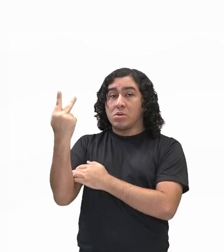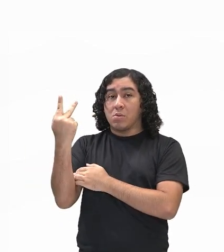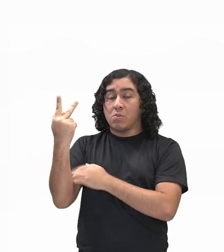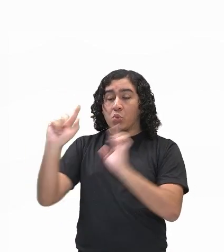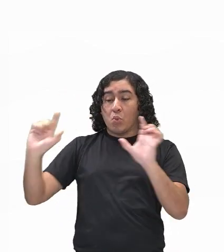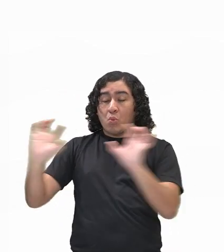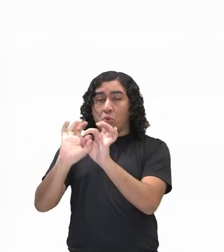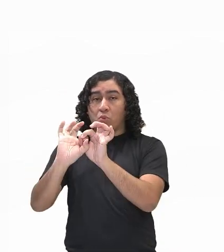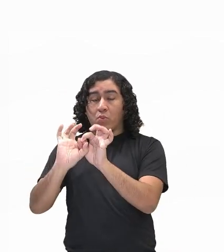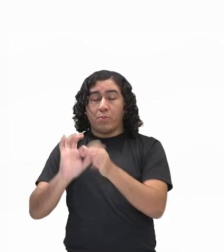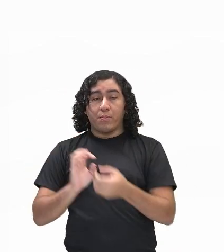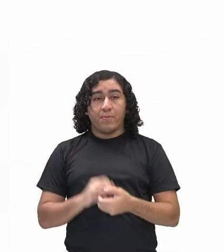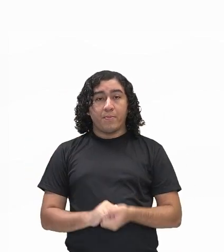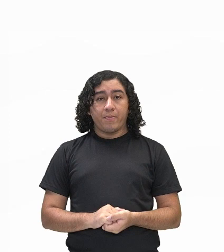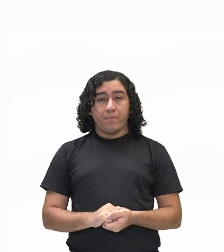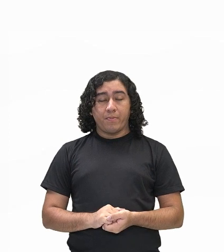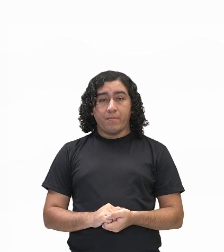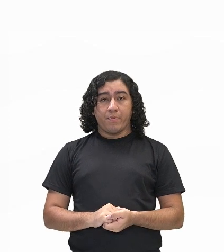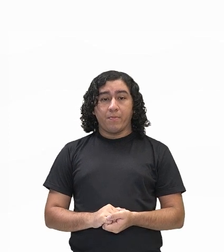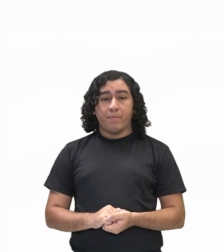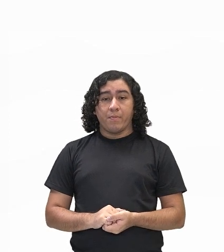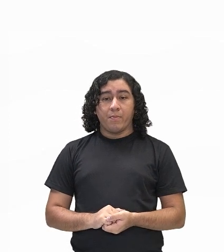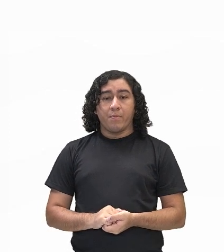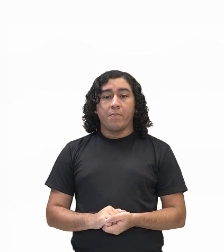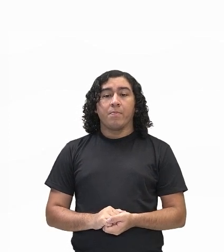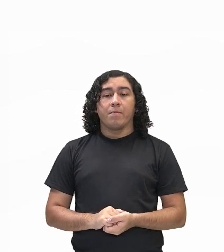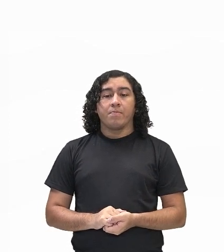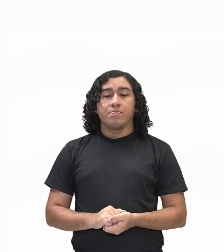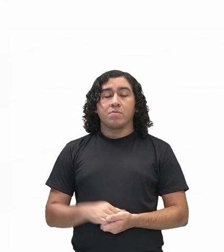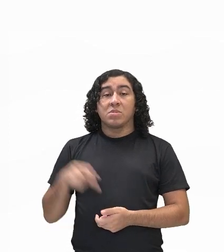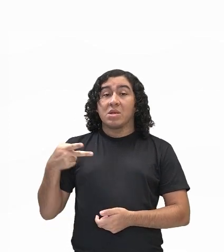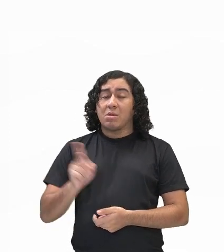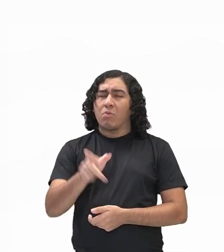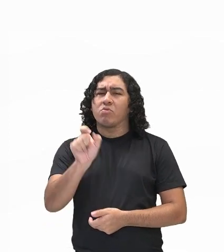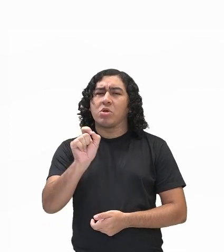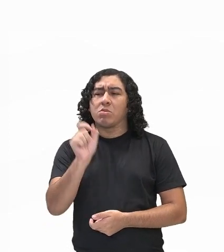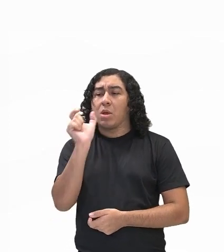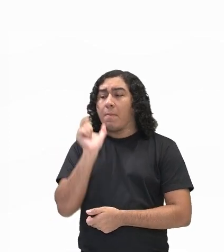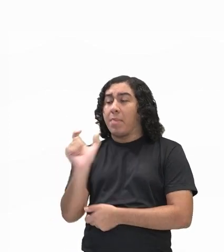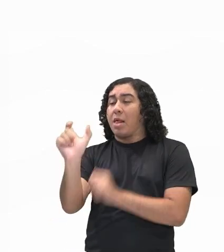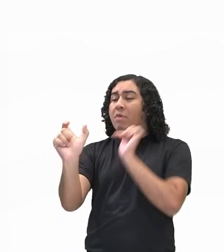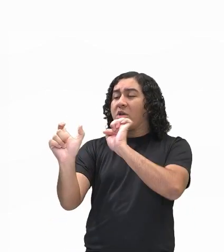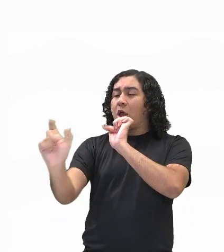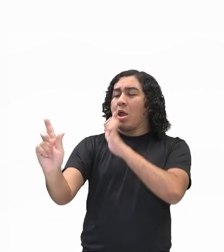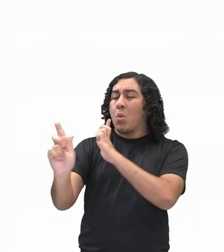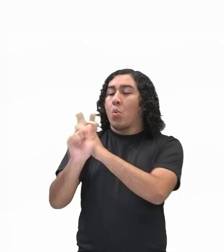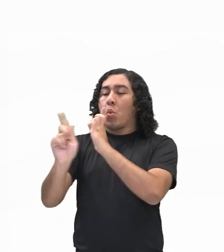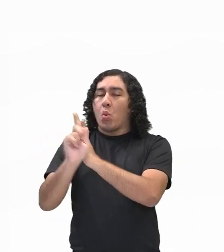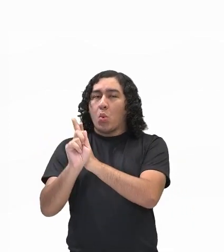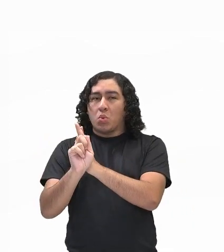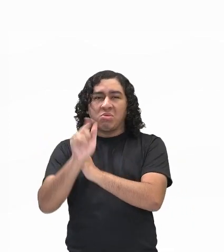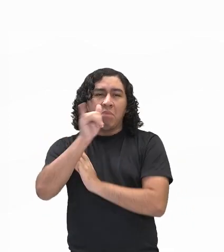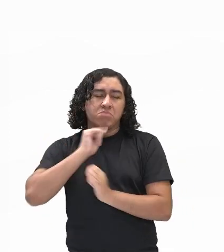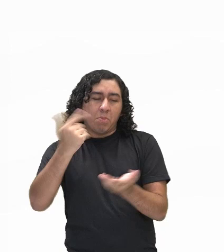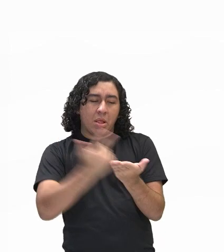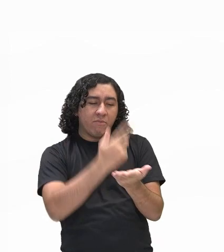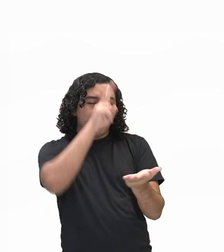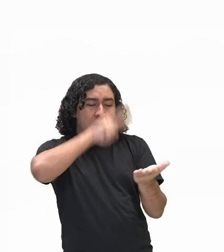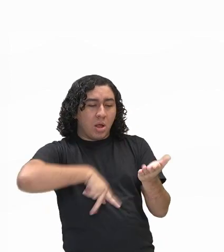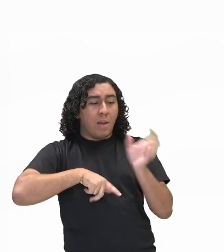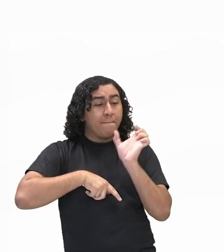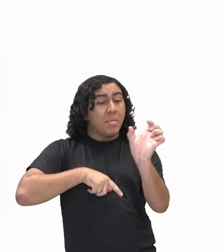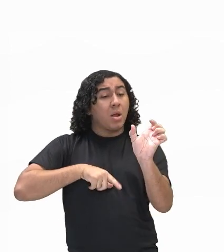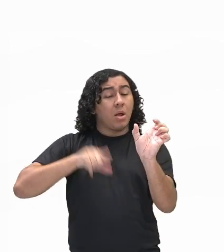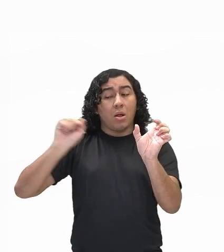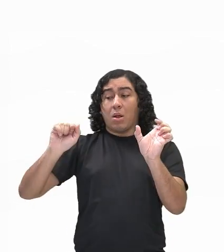valorativos. Então, toda vez que você vê falar essa palavra axiologia, né, ela está dizendo